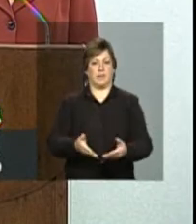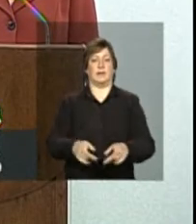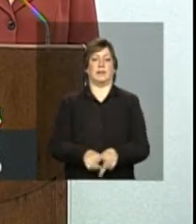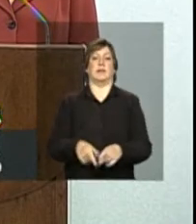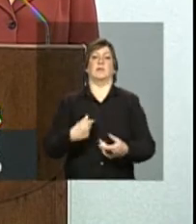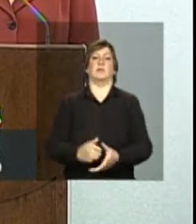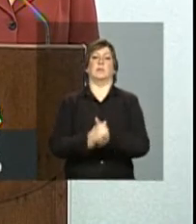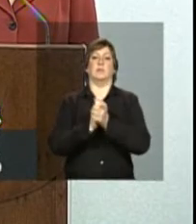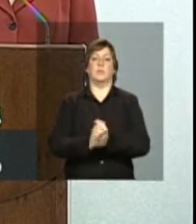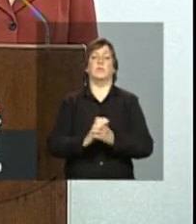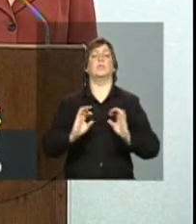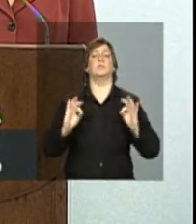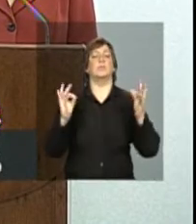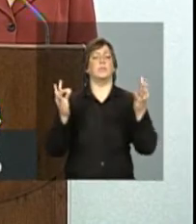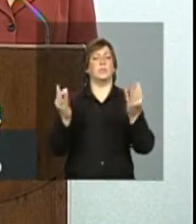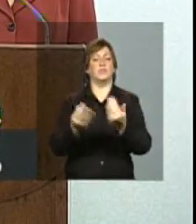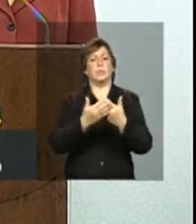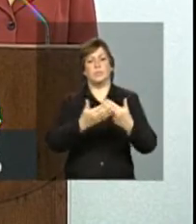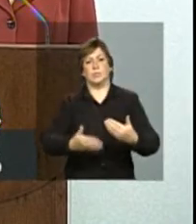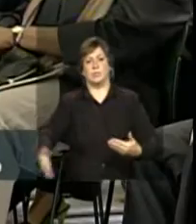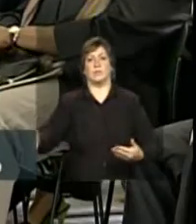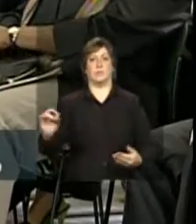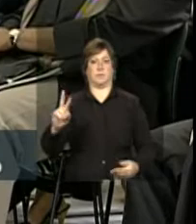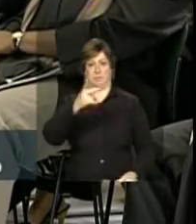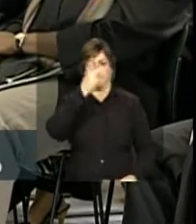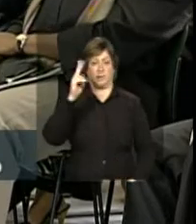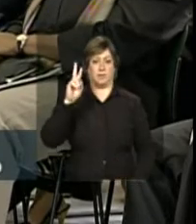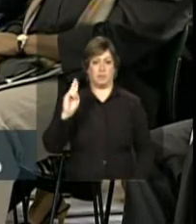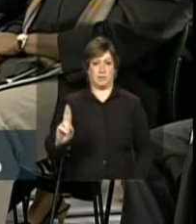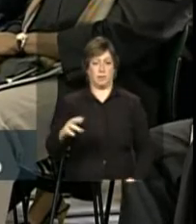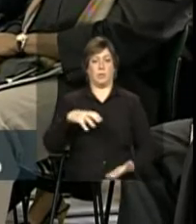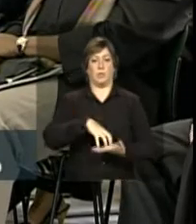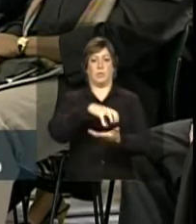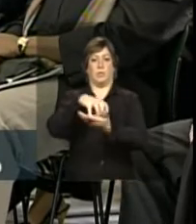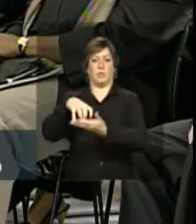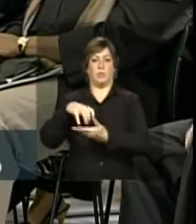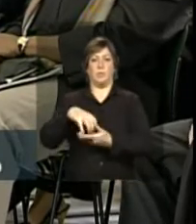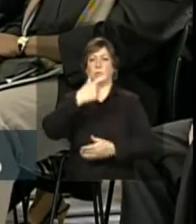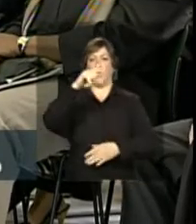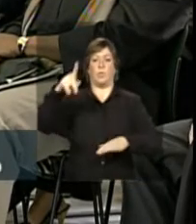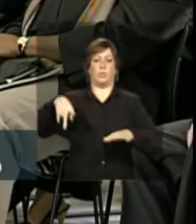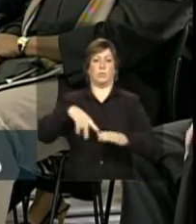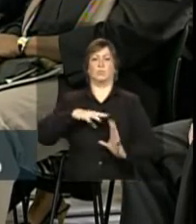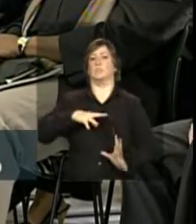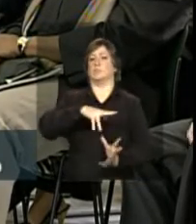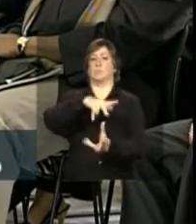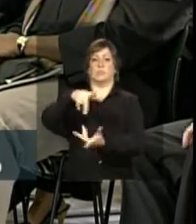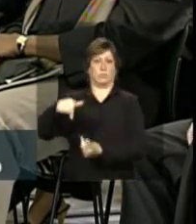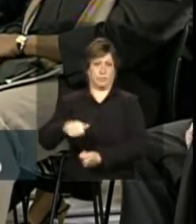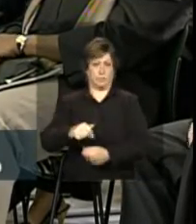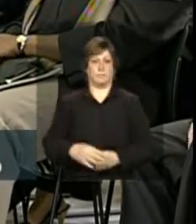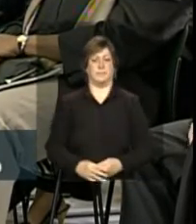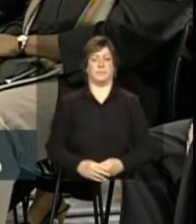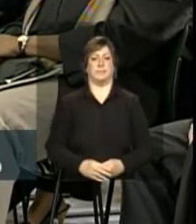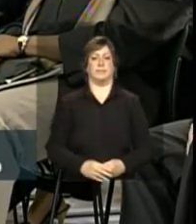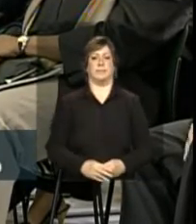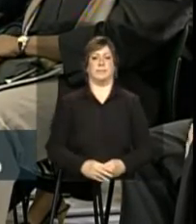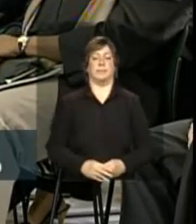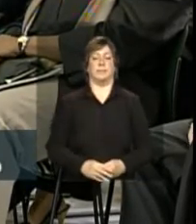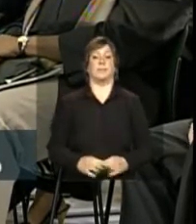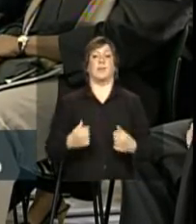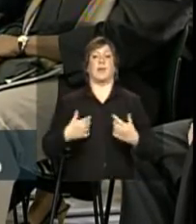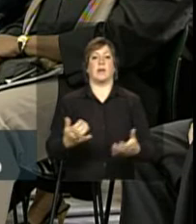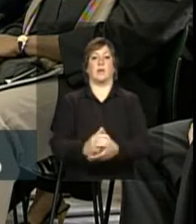Saúdo todos os representantes de organismos internacionais queria cumprimentar